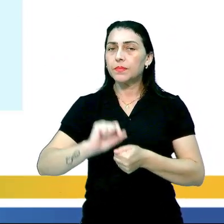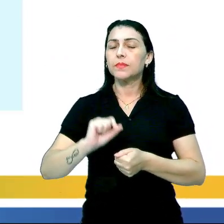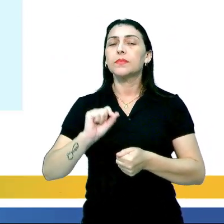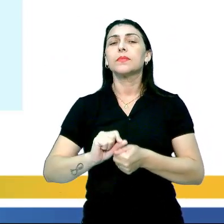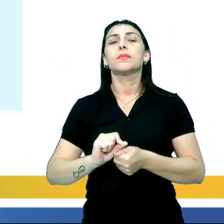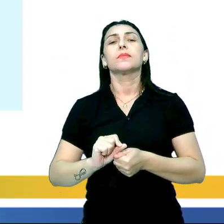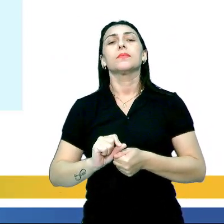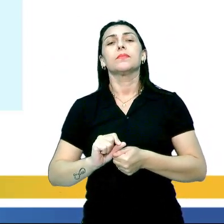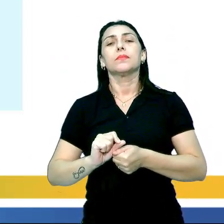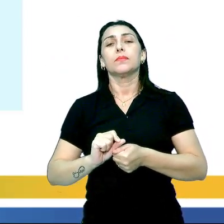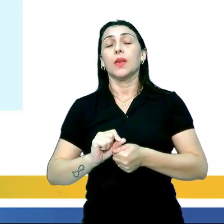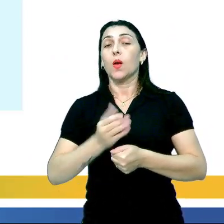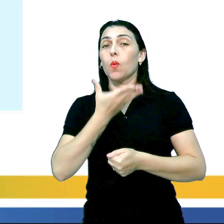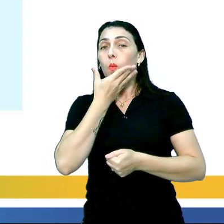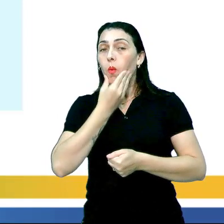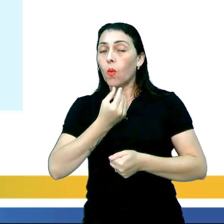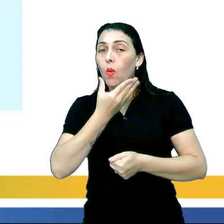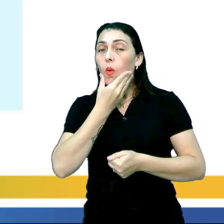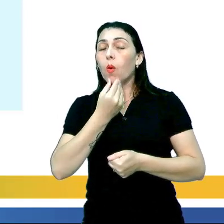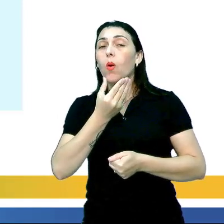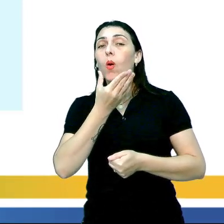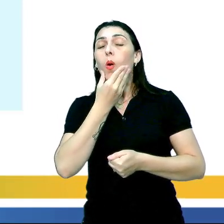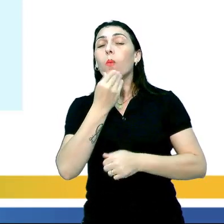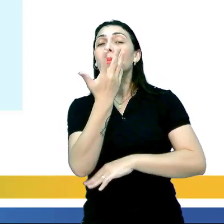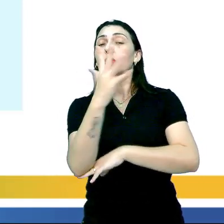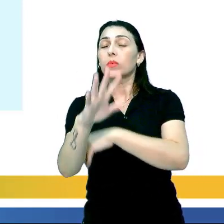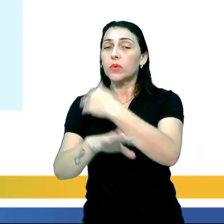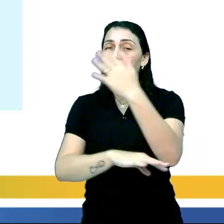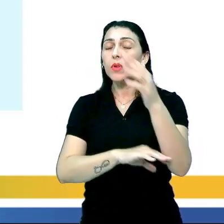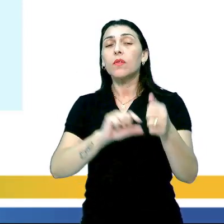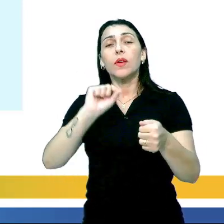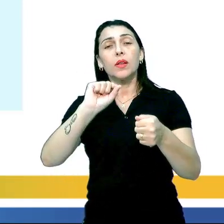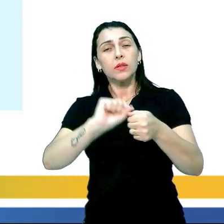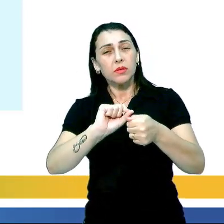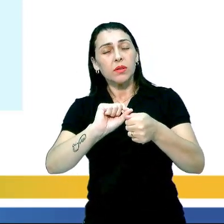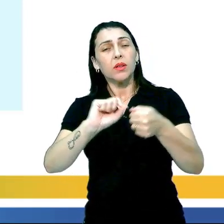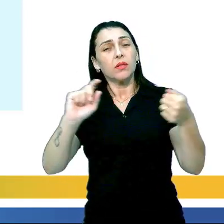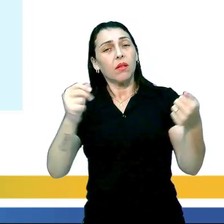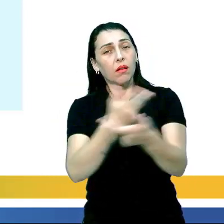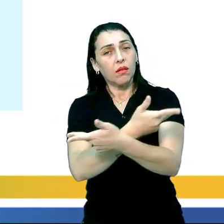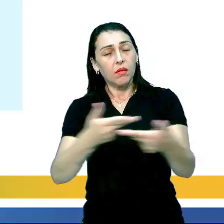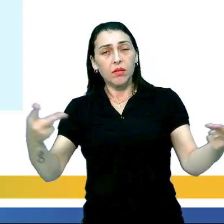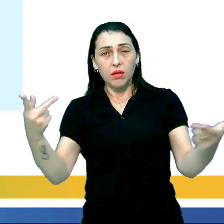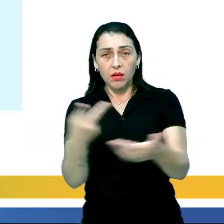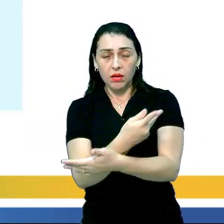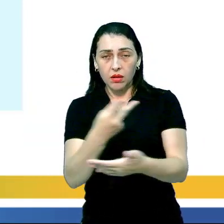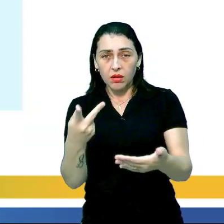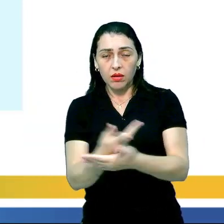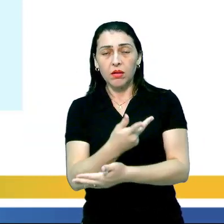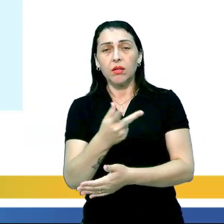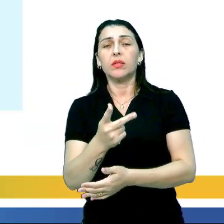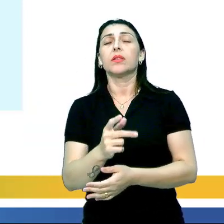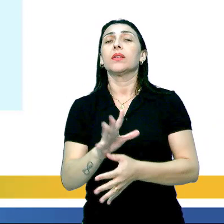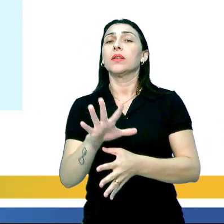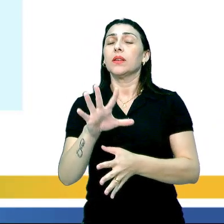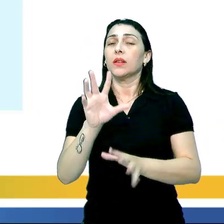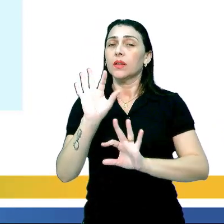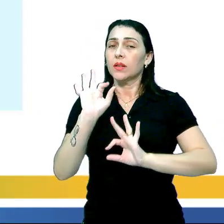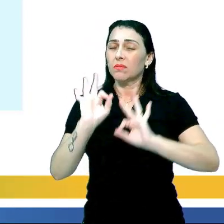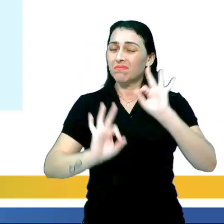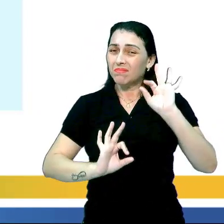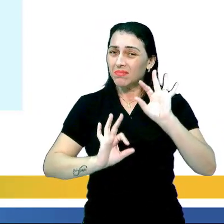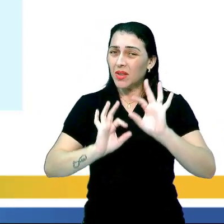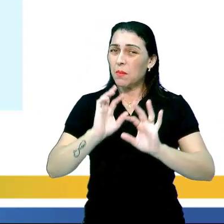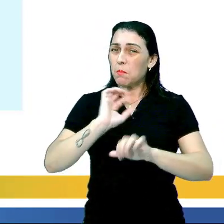pela interferência do ser humano direta no planeta. Então, quando o ser humano interfere na natureza e